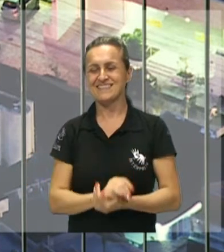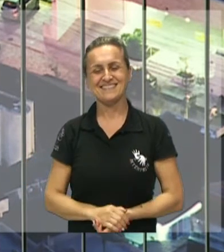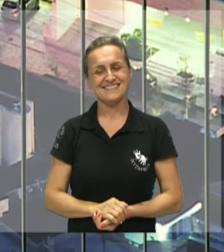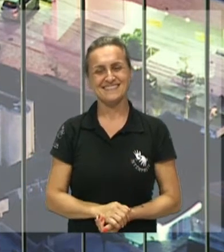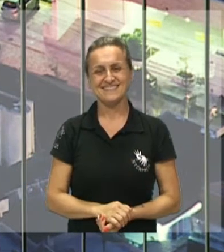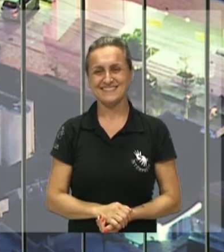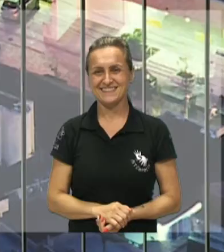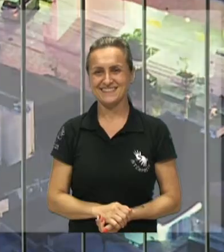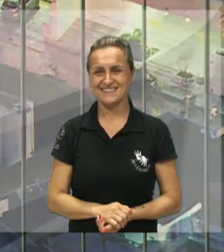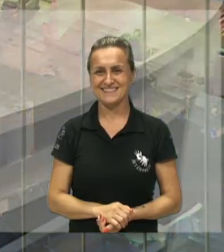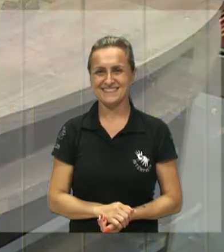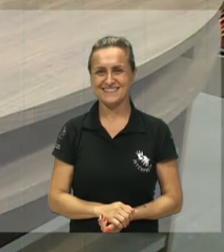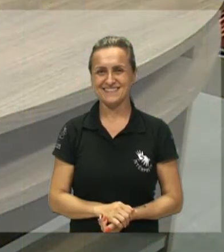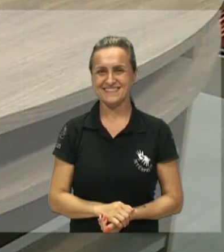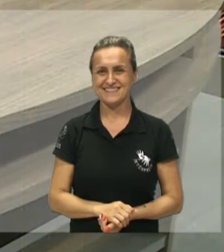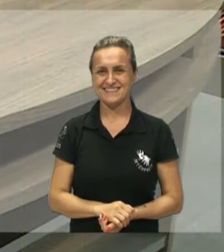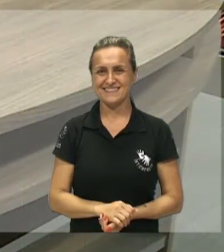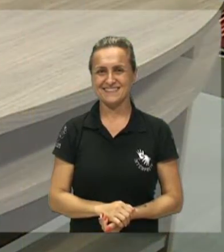já.